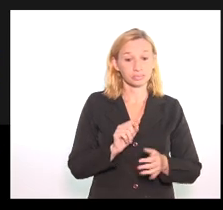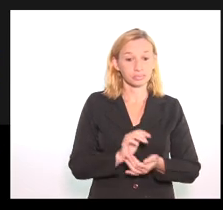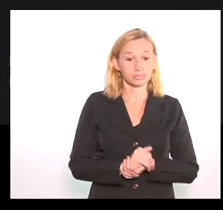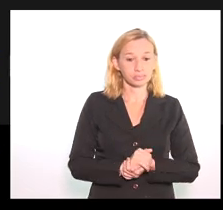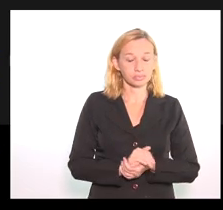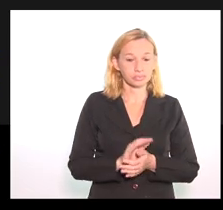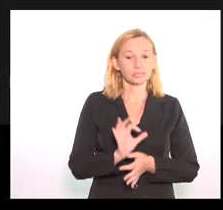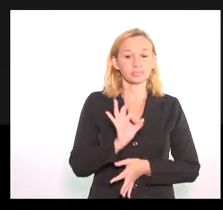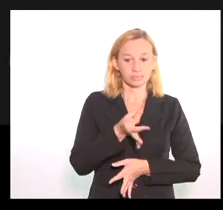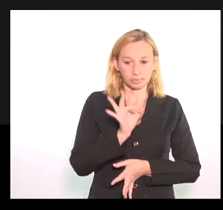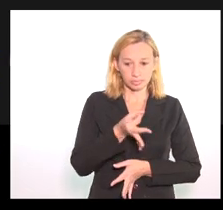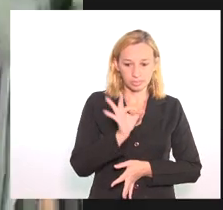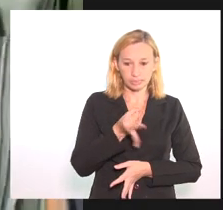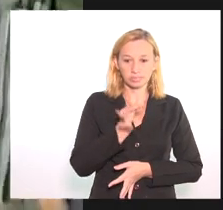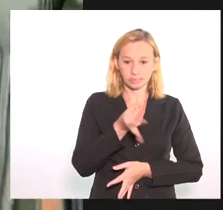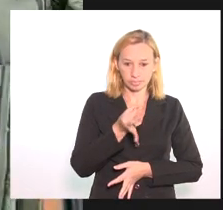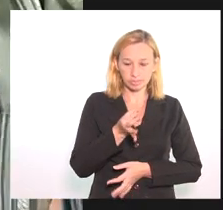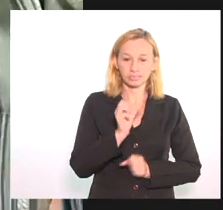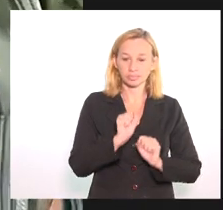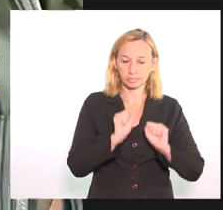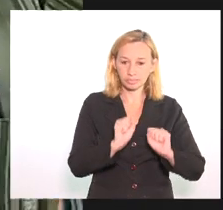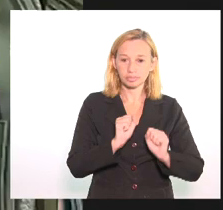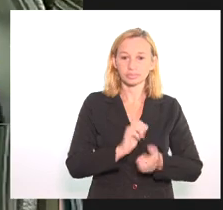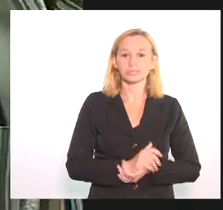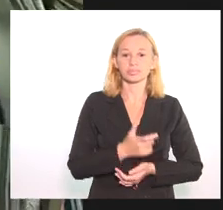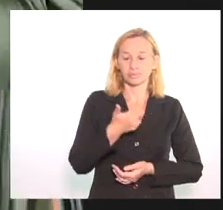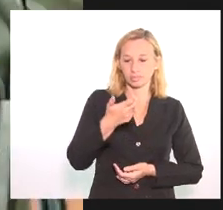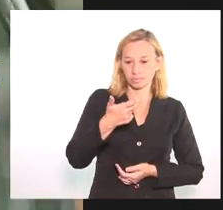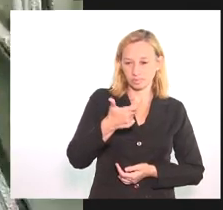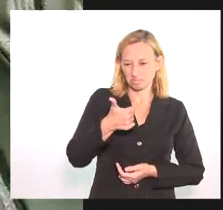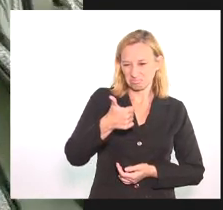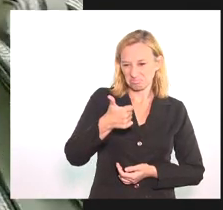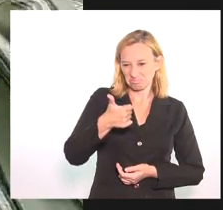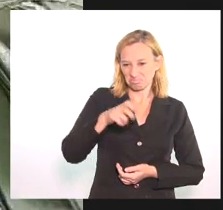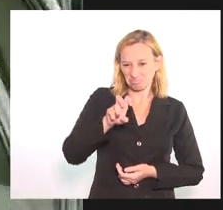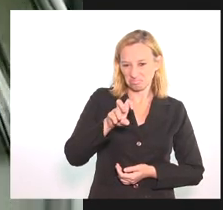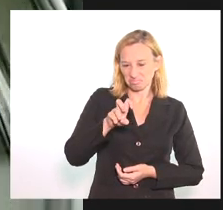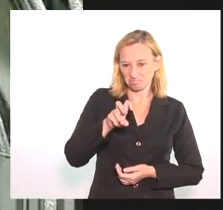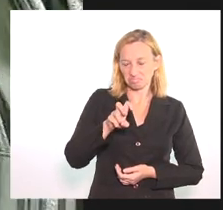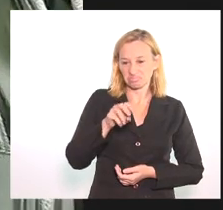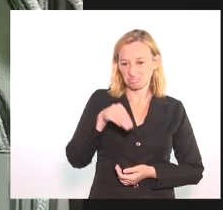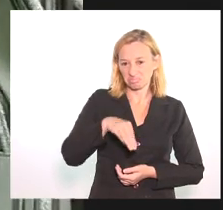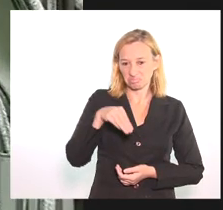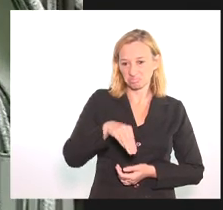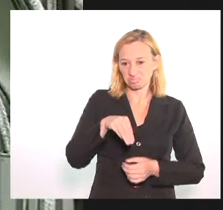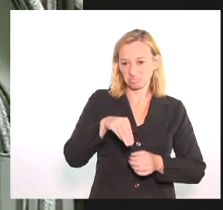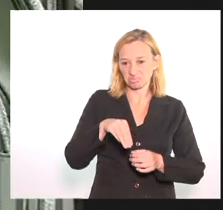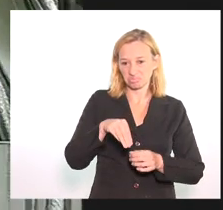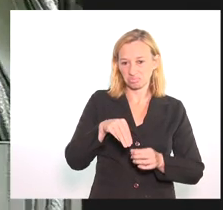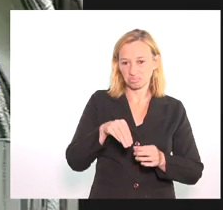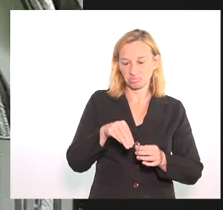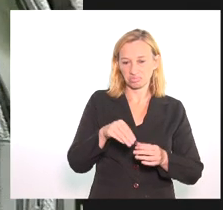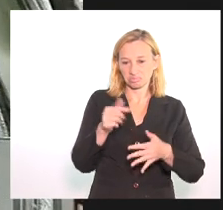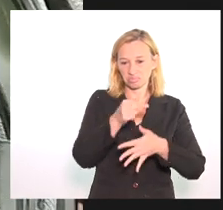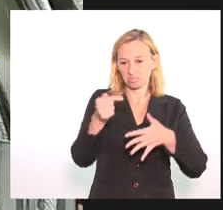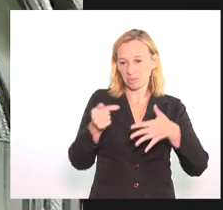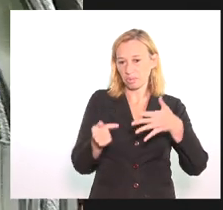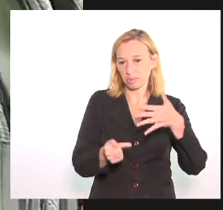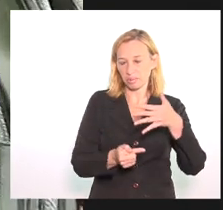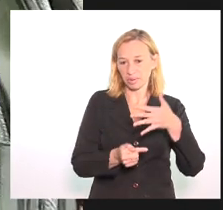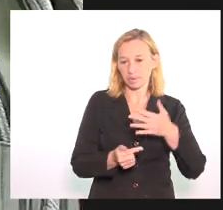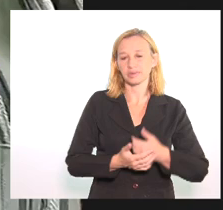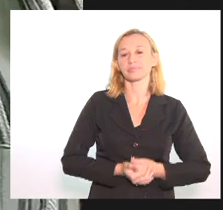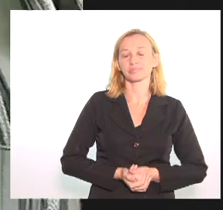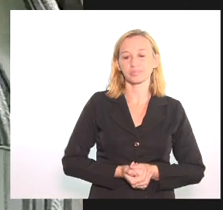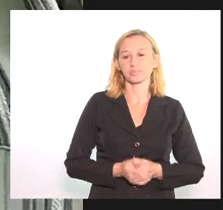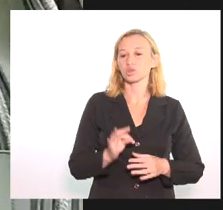Com certeza. Com certeza é possível fazer em 15 minutos a explanação e dar essa noção dos limites jurídicos